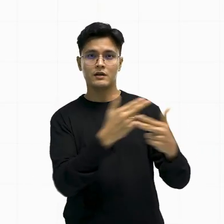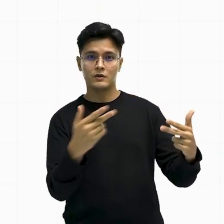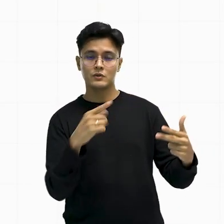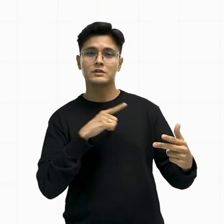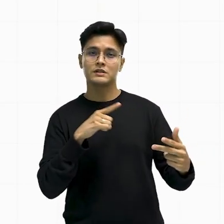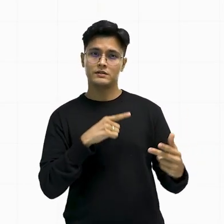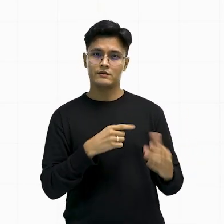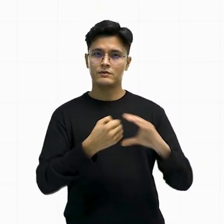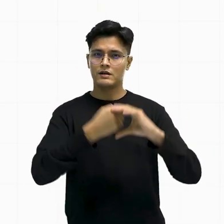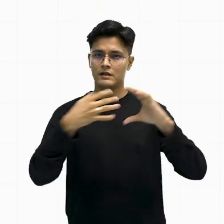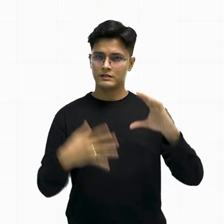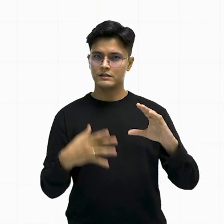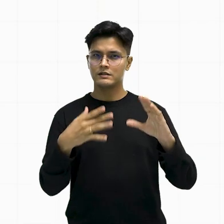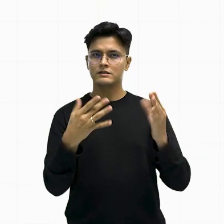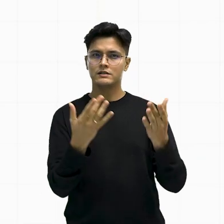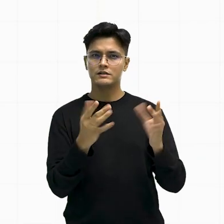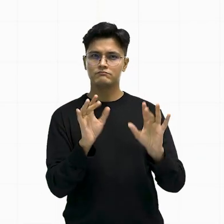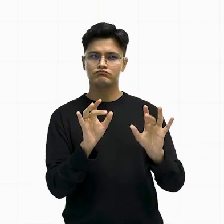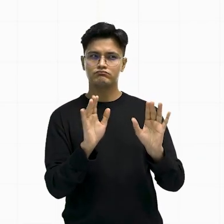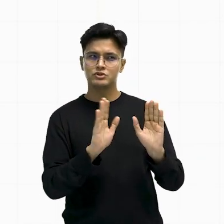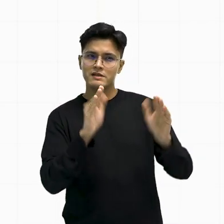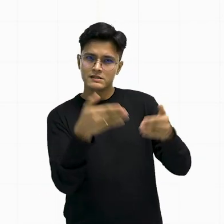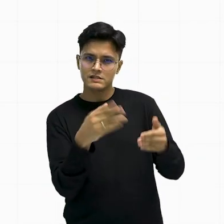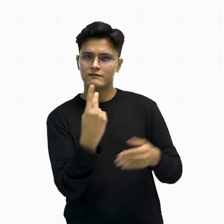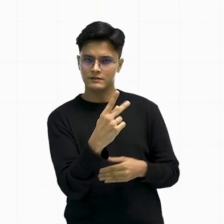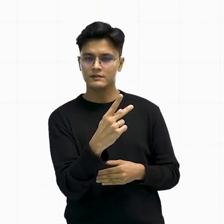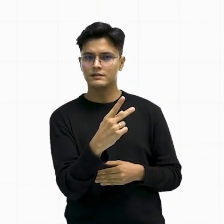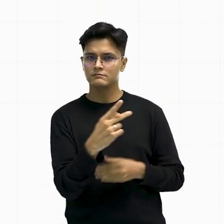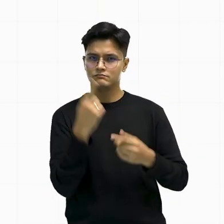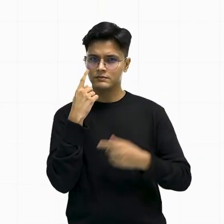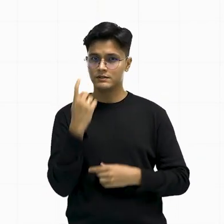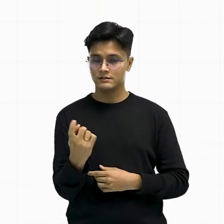propriedade particular muito interessante,